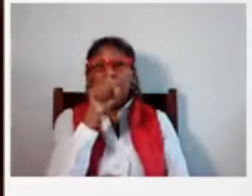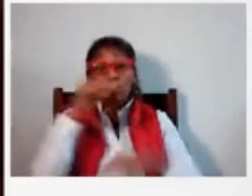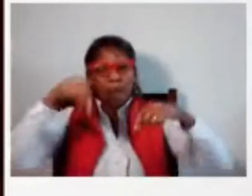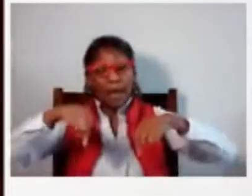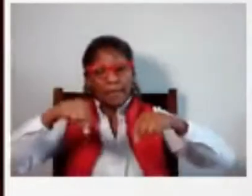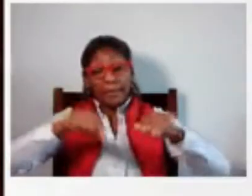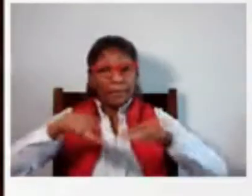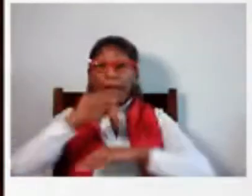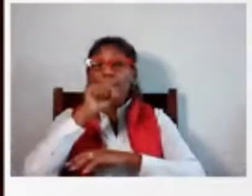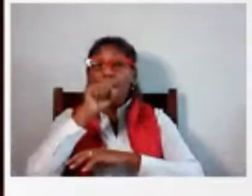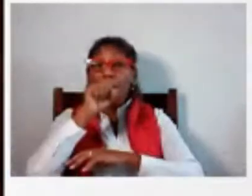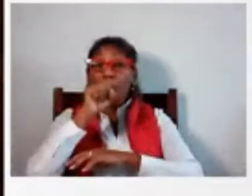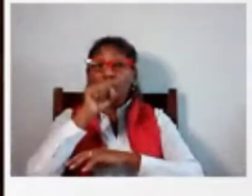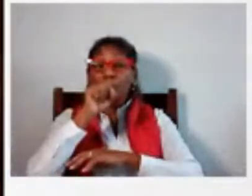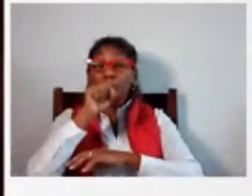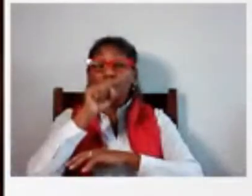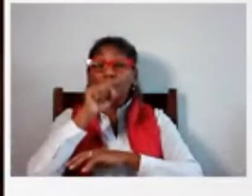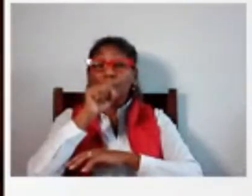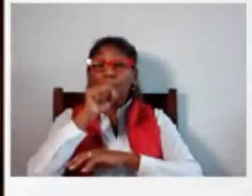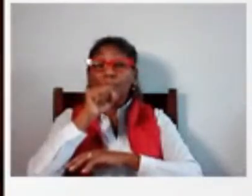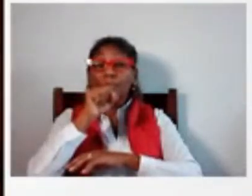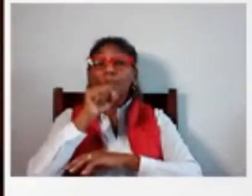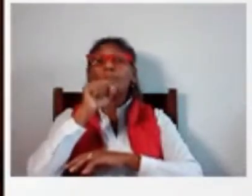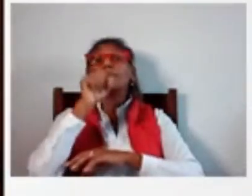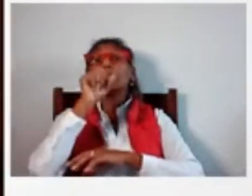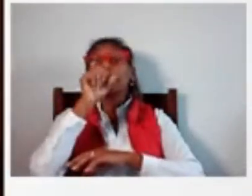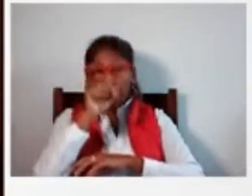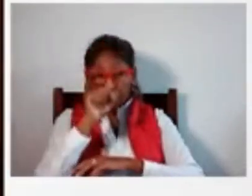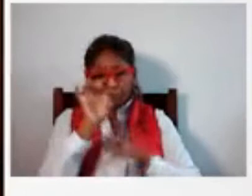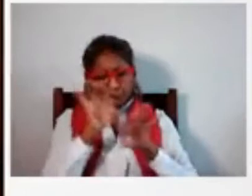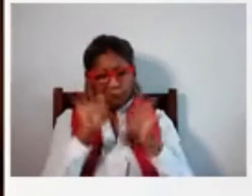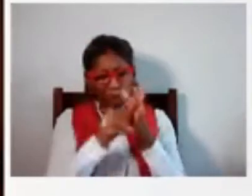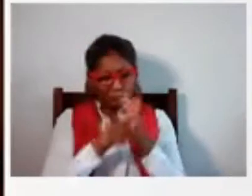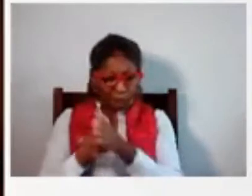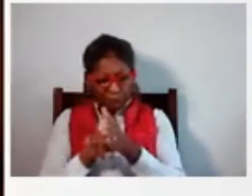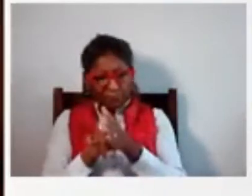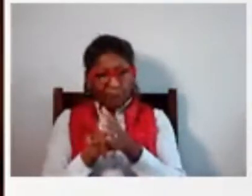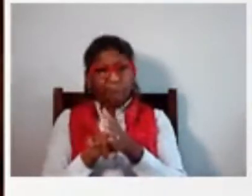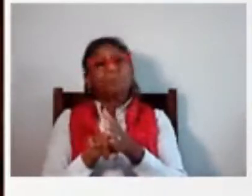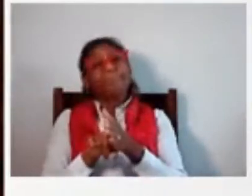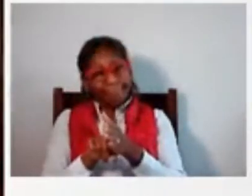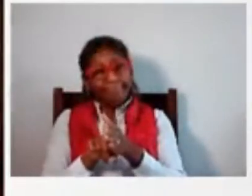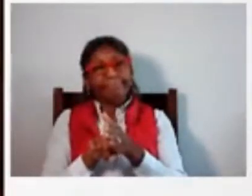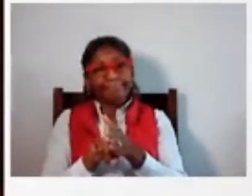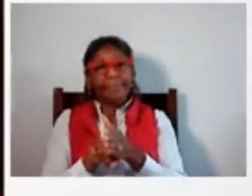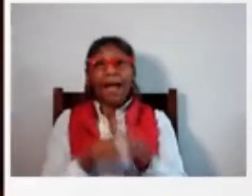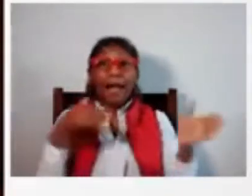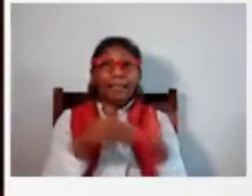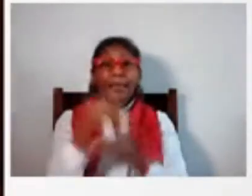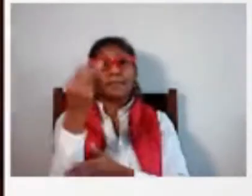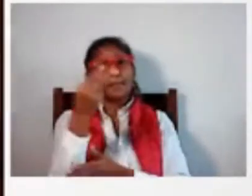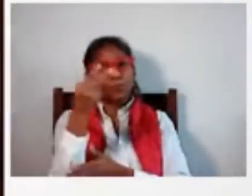excepcionalmente, ainda roda no sábado, como estávamos rodando antes, e vamos ter a segunda de prazo de recurso para